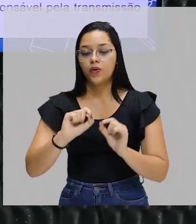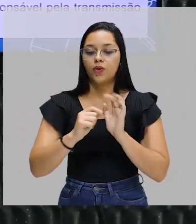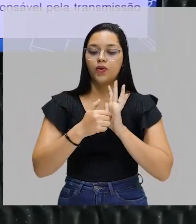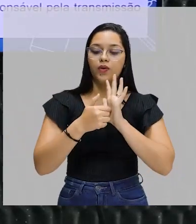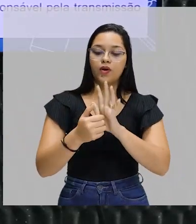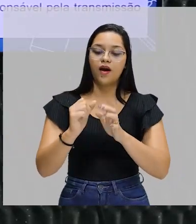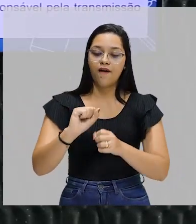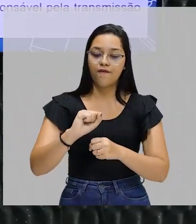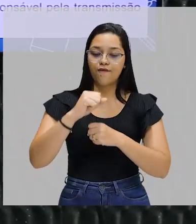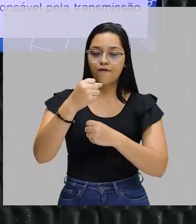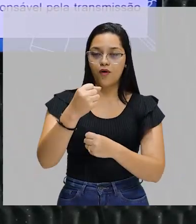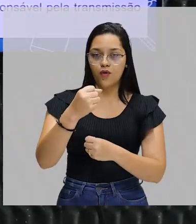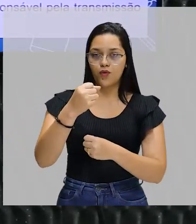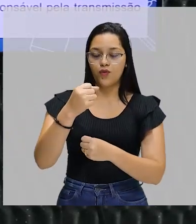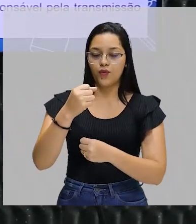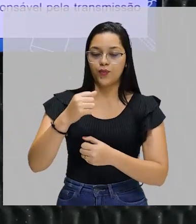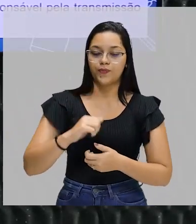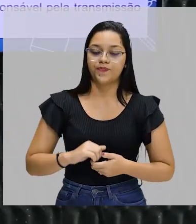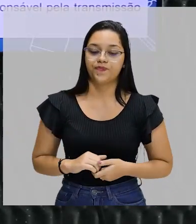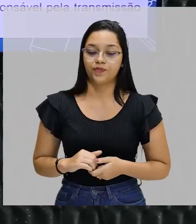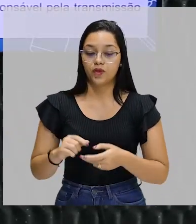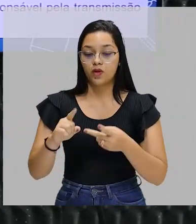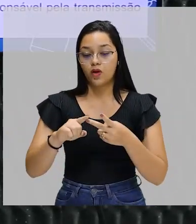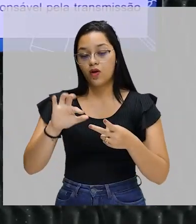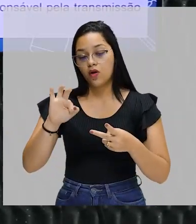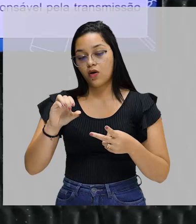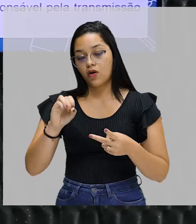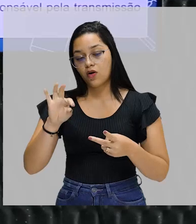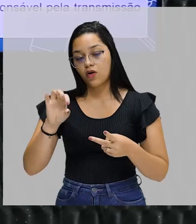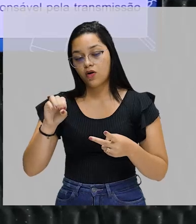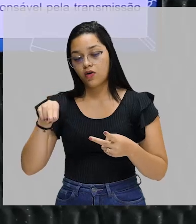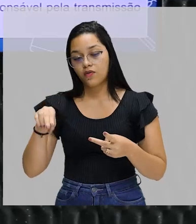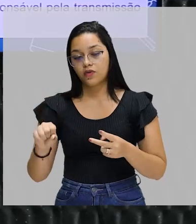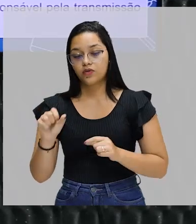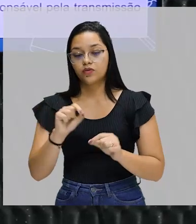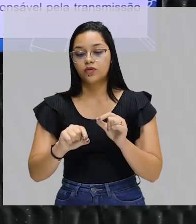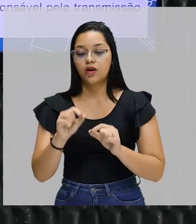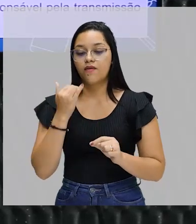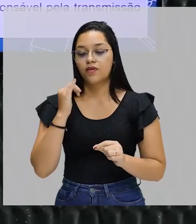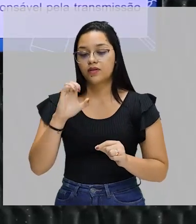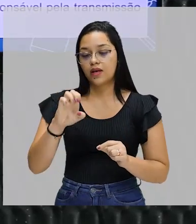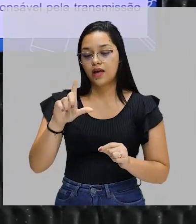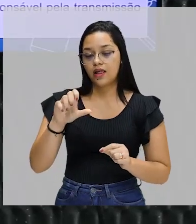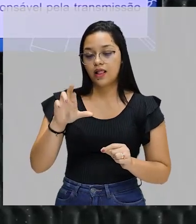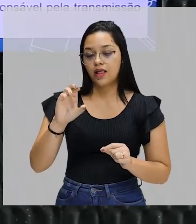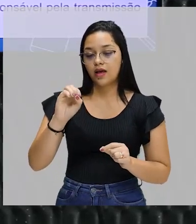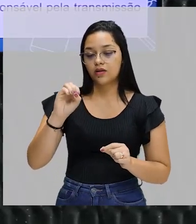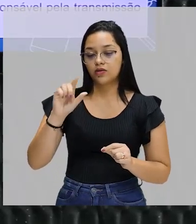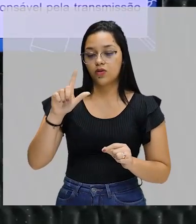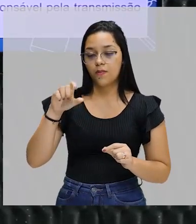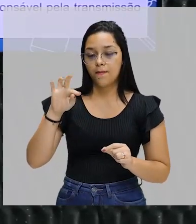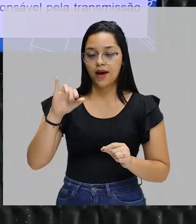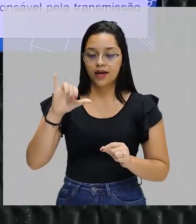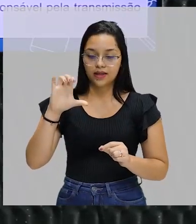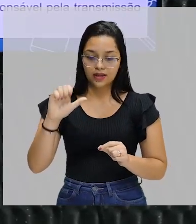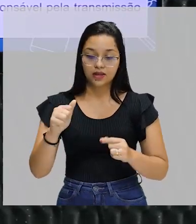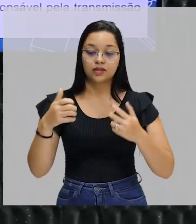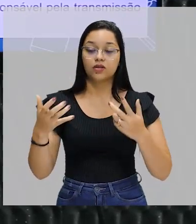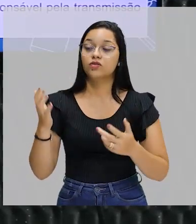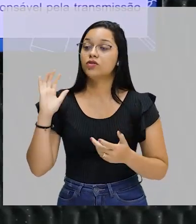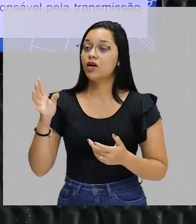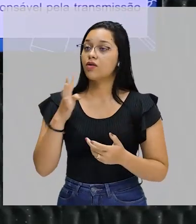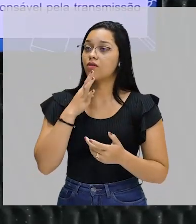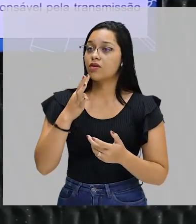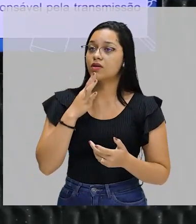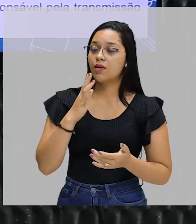a força forte. Os fótons transmitem a força eletromagnética, tá ok? Então aqui nós já